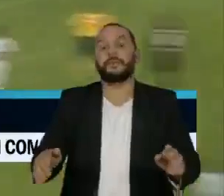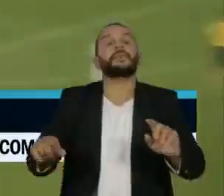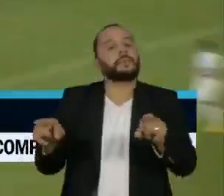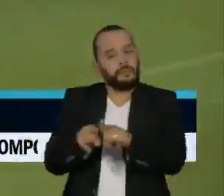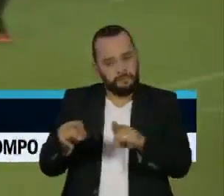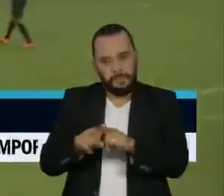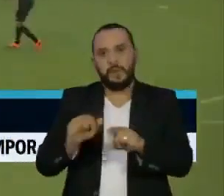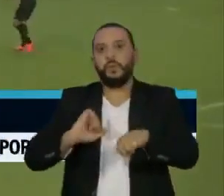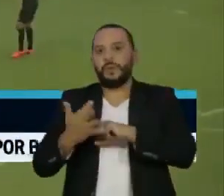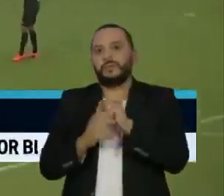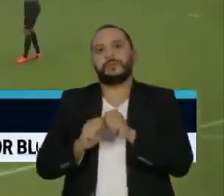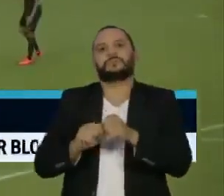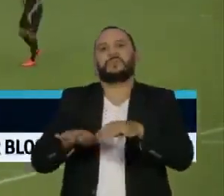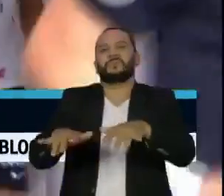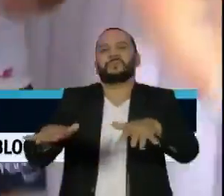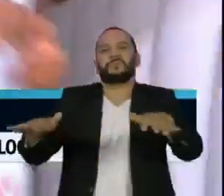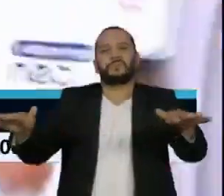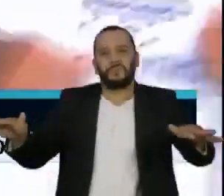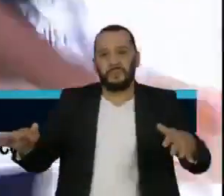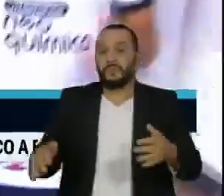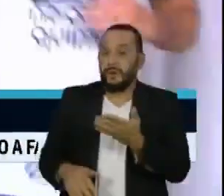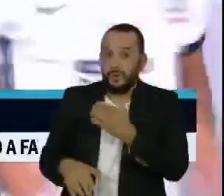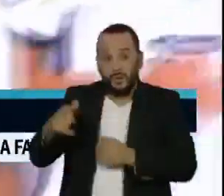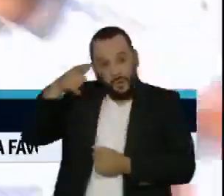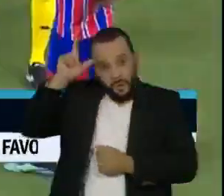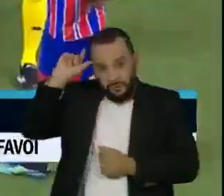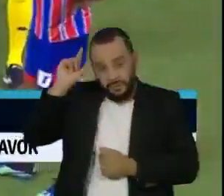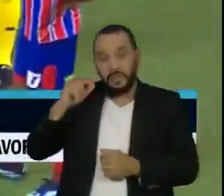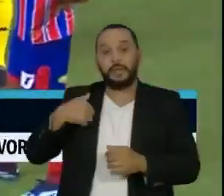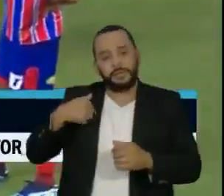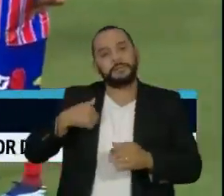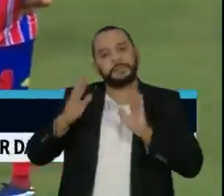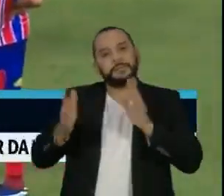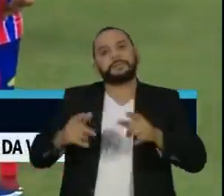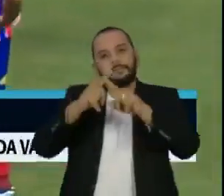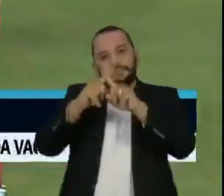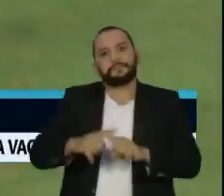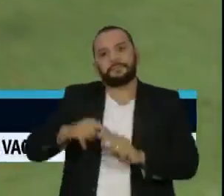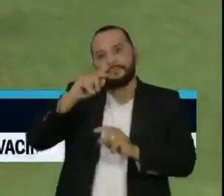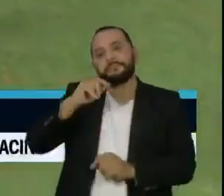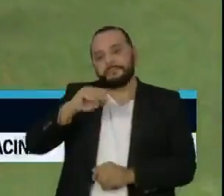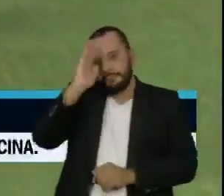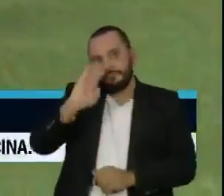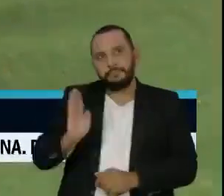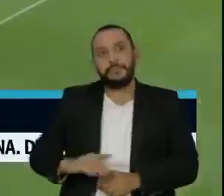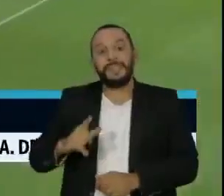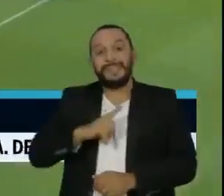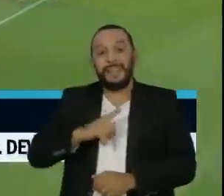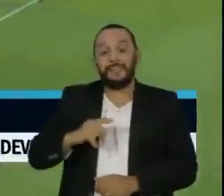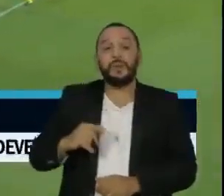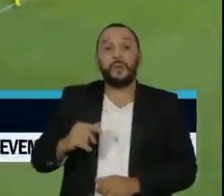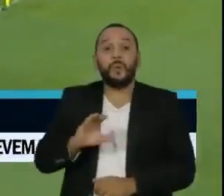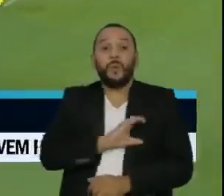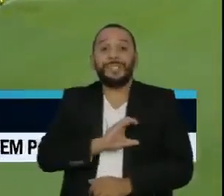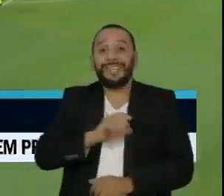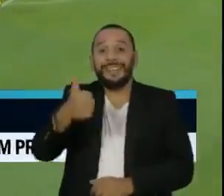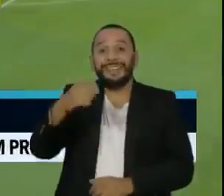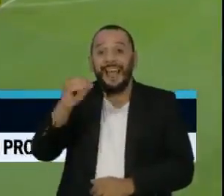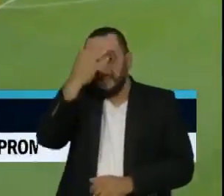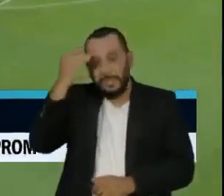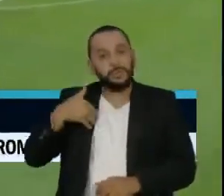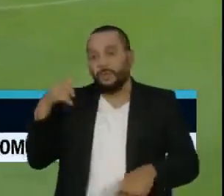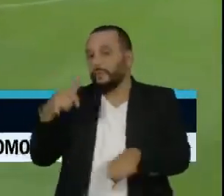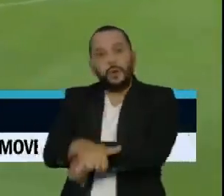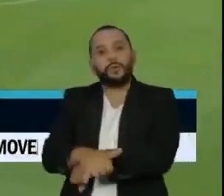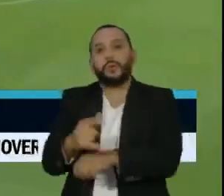mais uma barreira a ser vencida pelos clubes. Ontem, também pelo Campeonato Brasileiro, o Corinthians teve 10 atletas ausentes da partida contra o Bahia